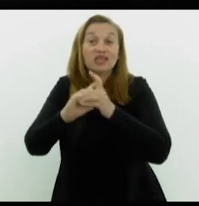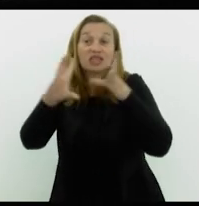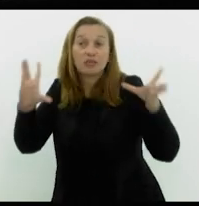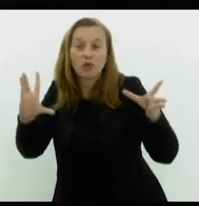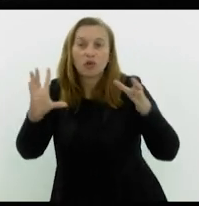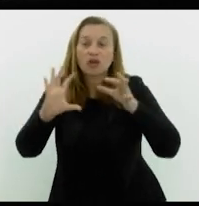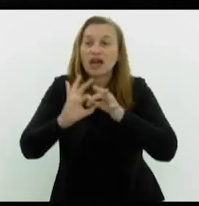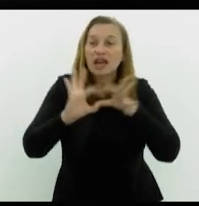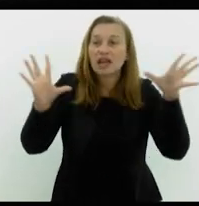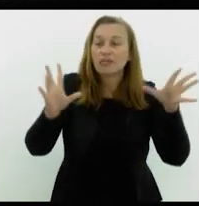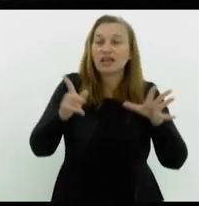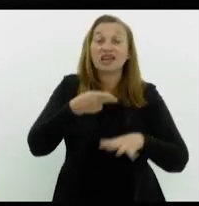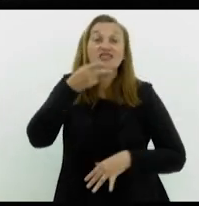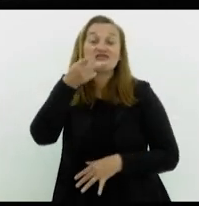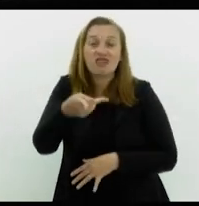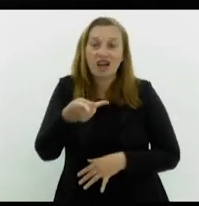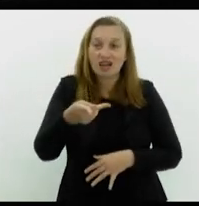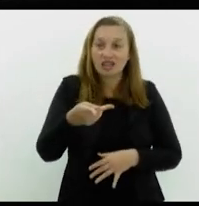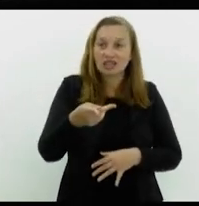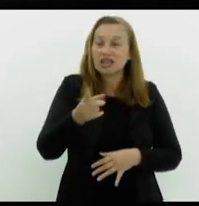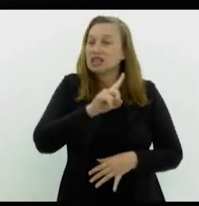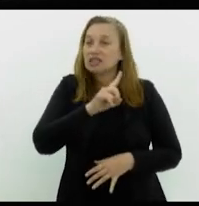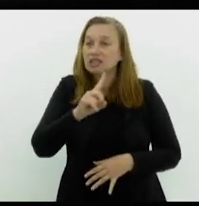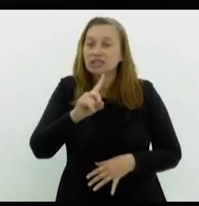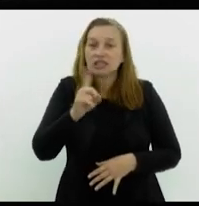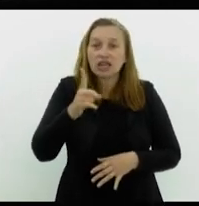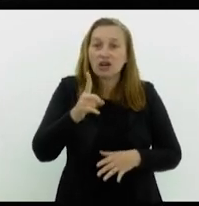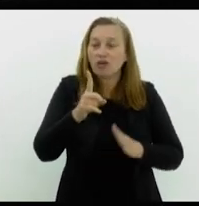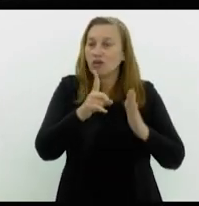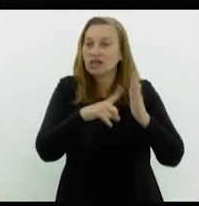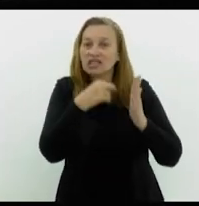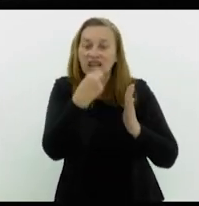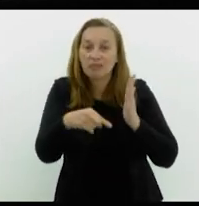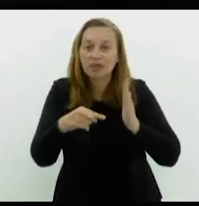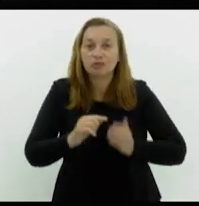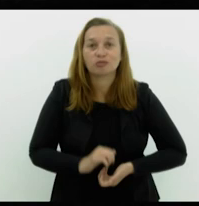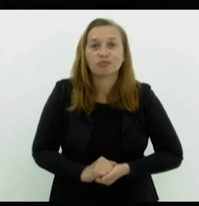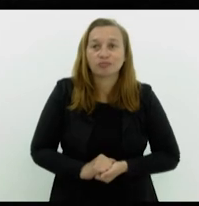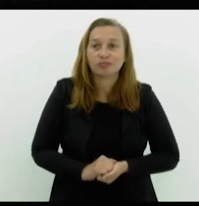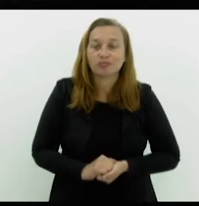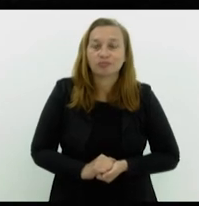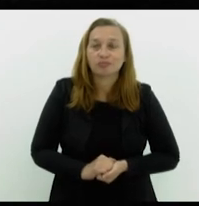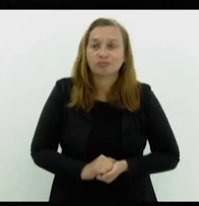com a liberdade de expressão, com não à censura.